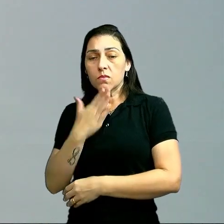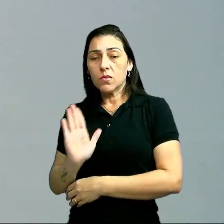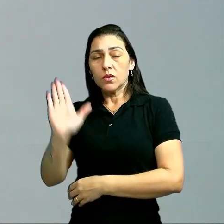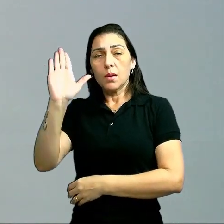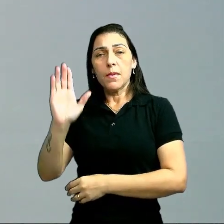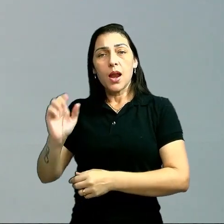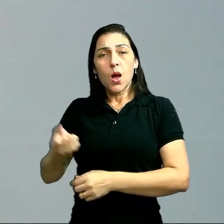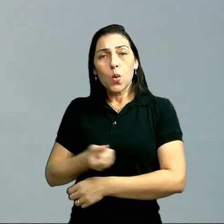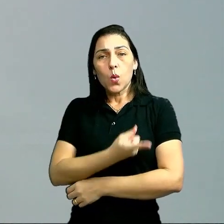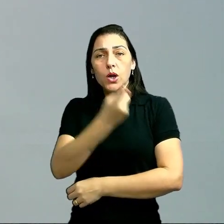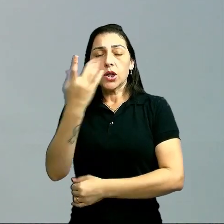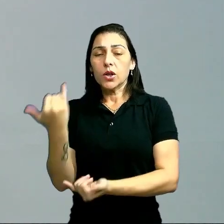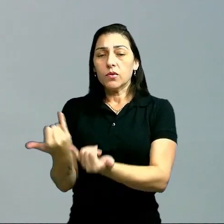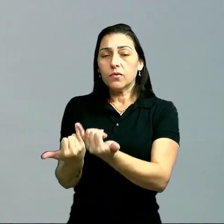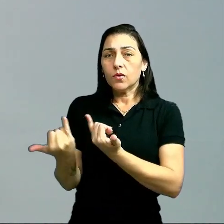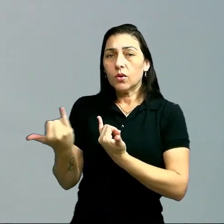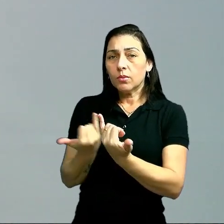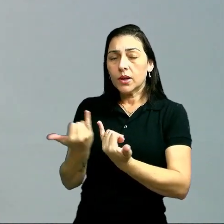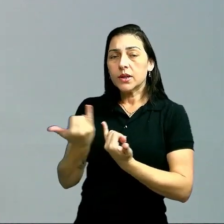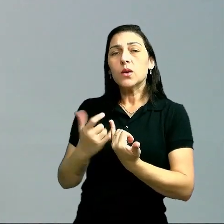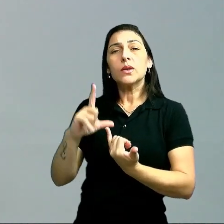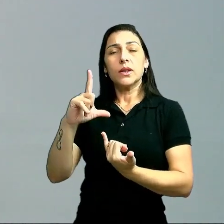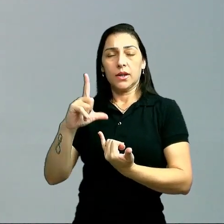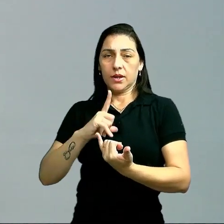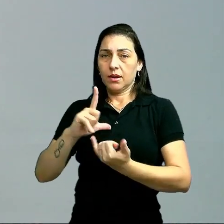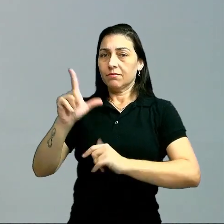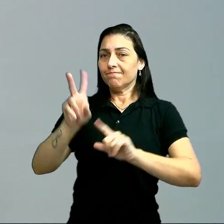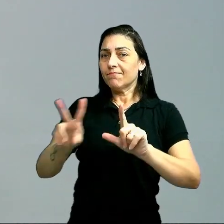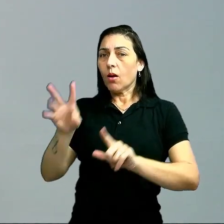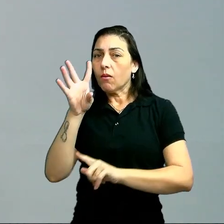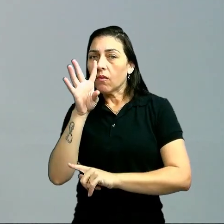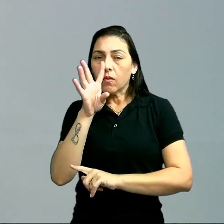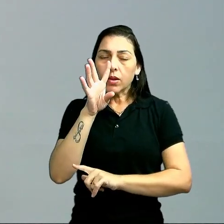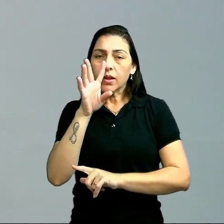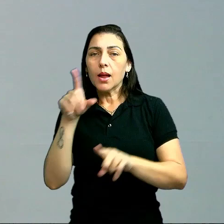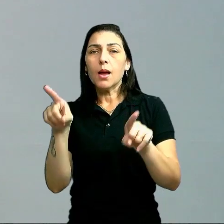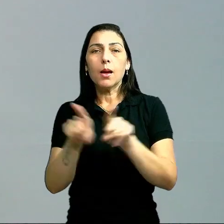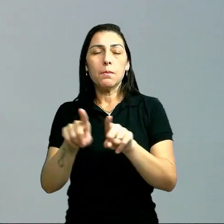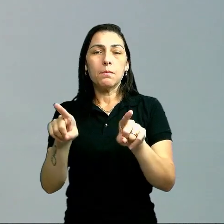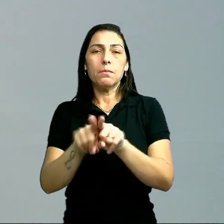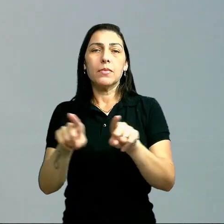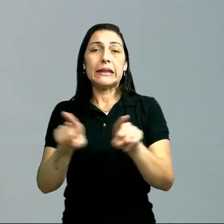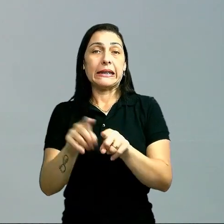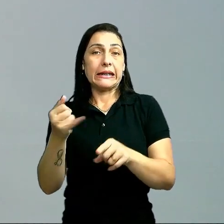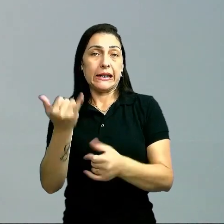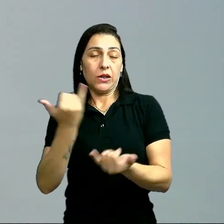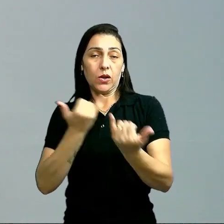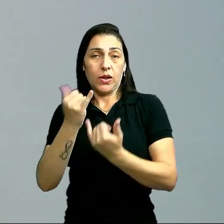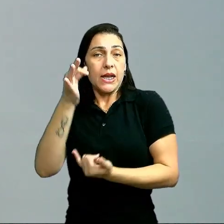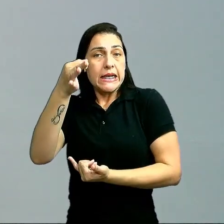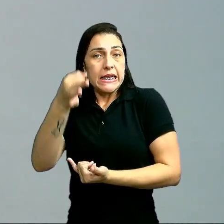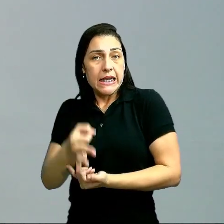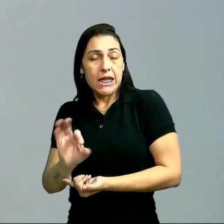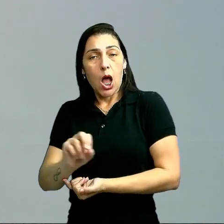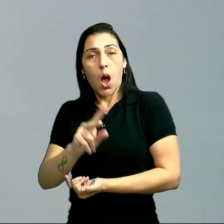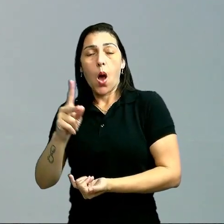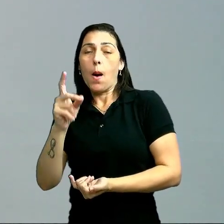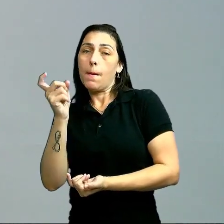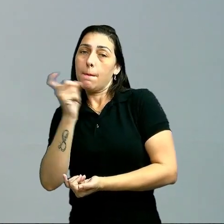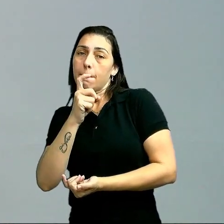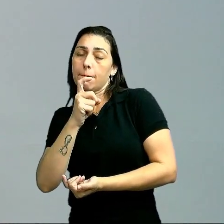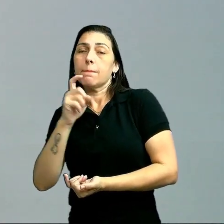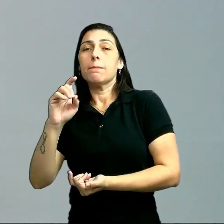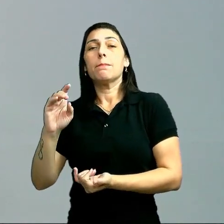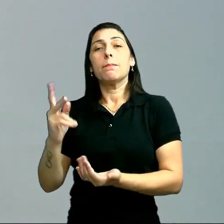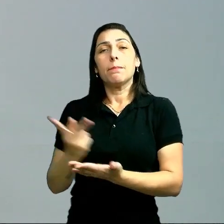pela quantidade de informação que recebe sobre eles. Muitas vezes não julgando se essa informação procede ou não procede. Mas,